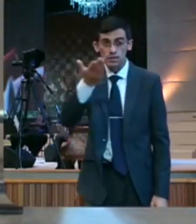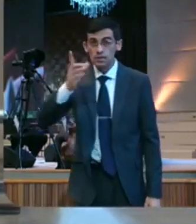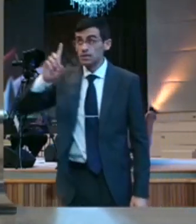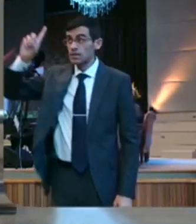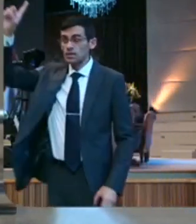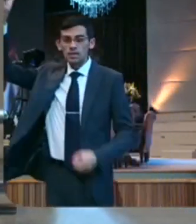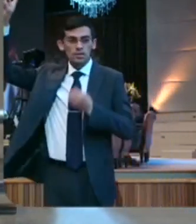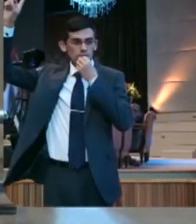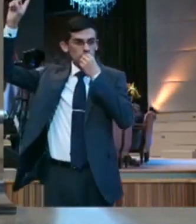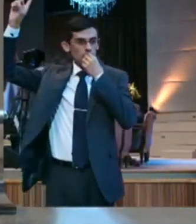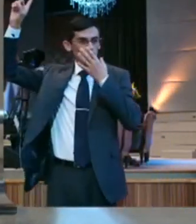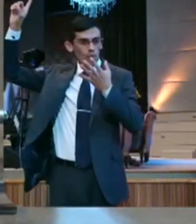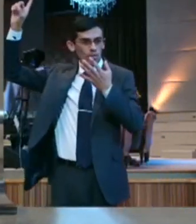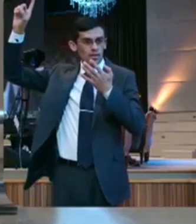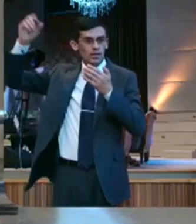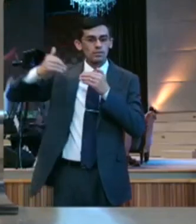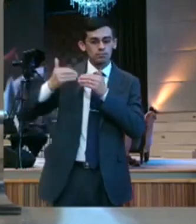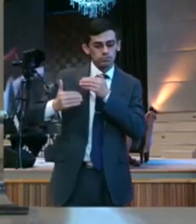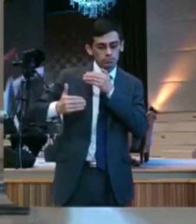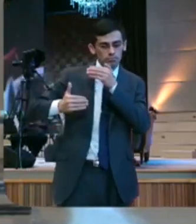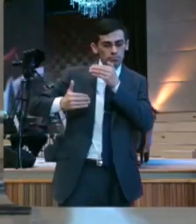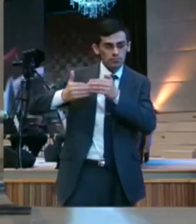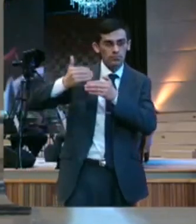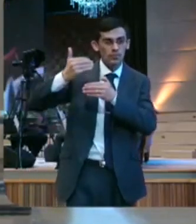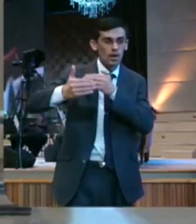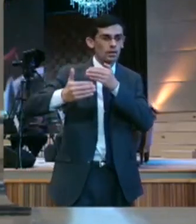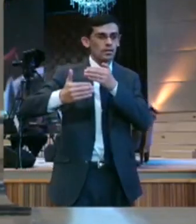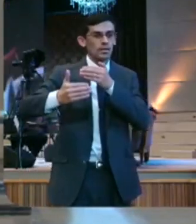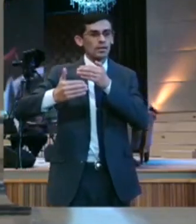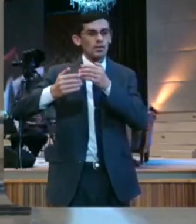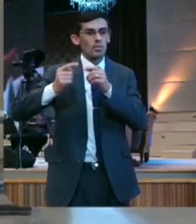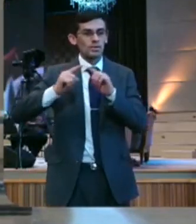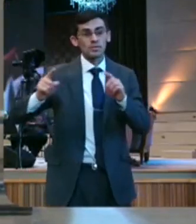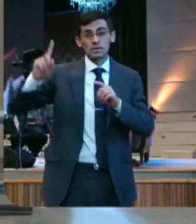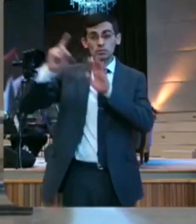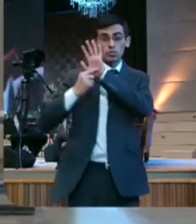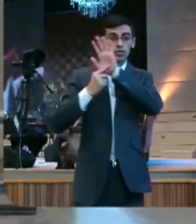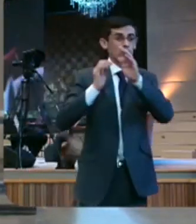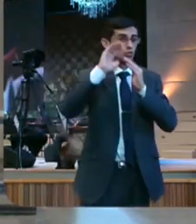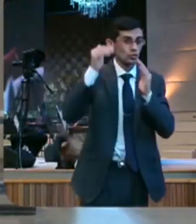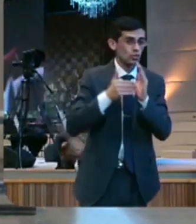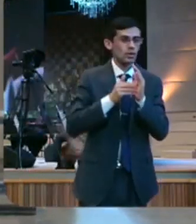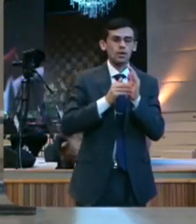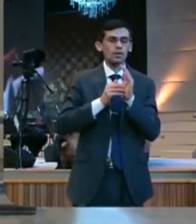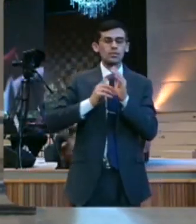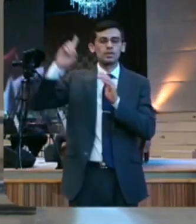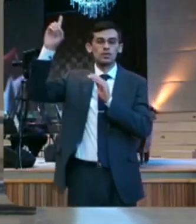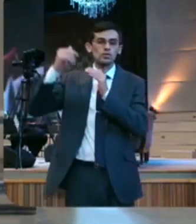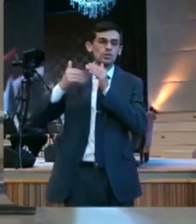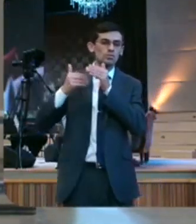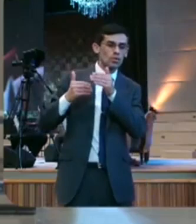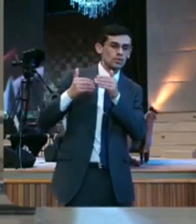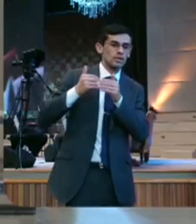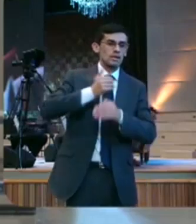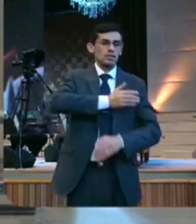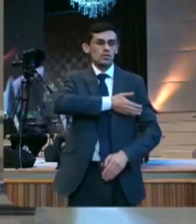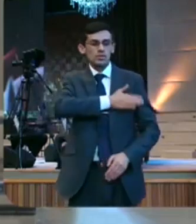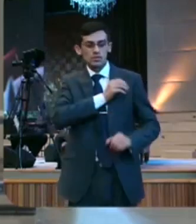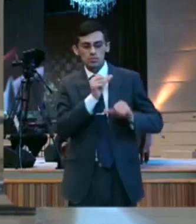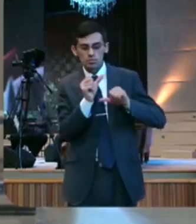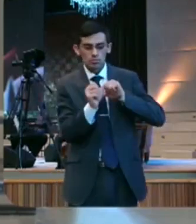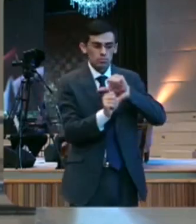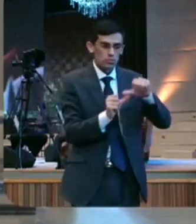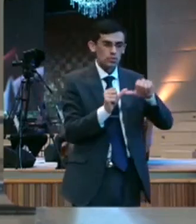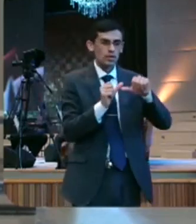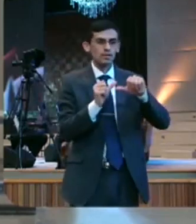não revela tudo de uma vez. Se você Ele revelasse tudo de uma vez, você já desistia de cara. Mas Ele vai mexer com o teu coração numa coisa ou